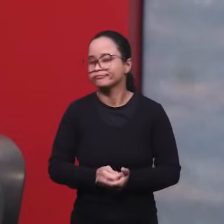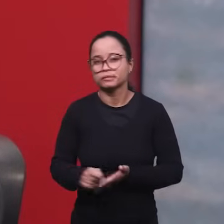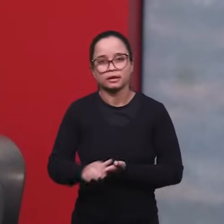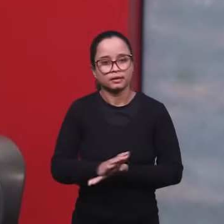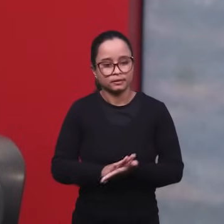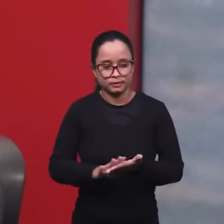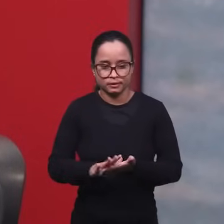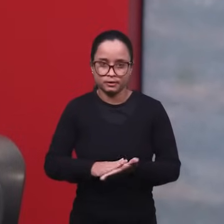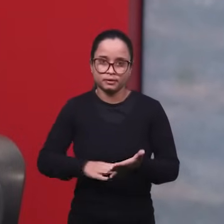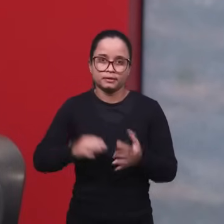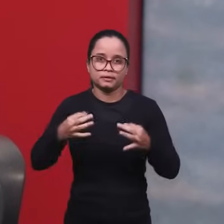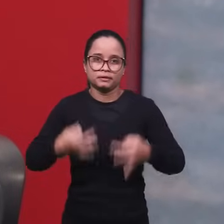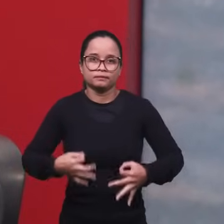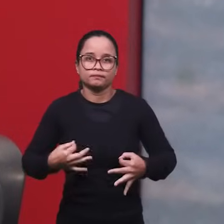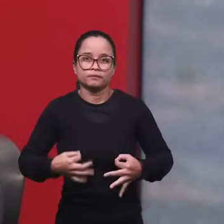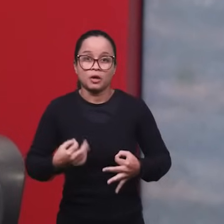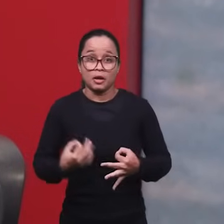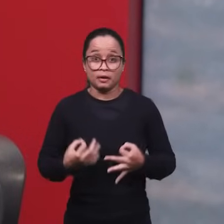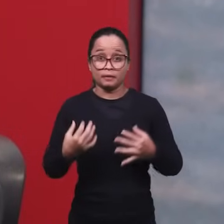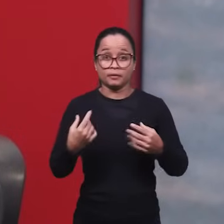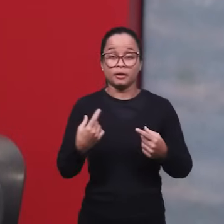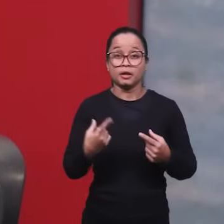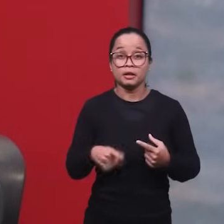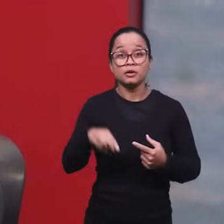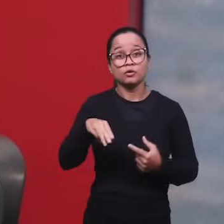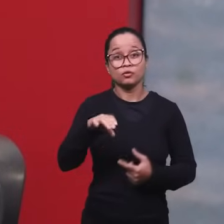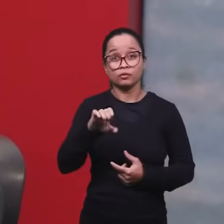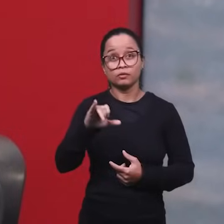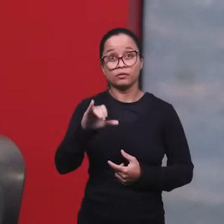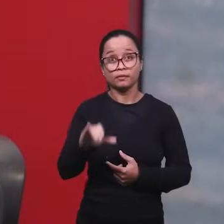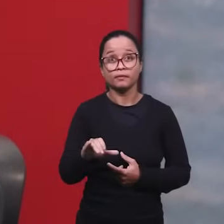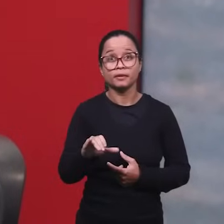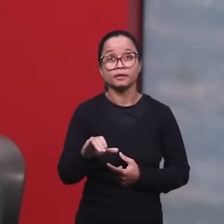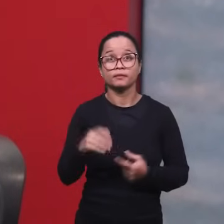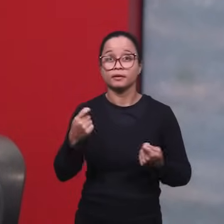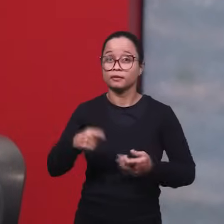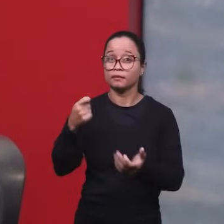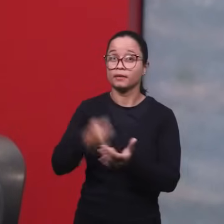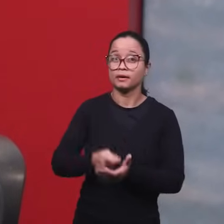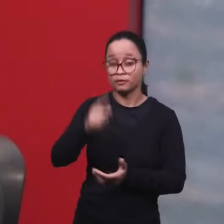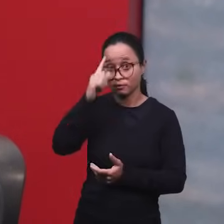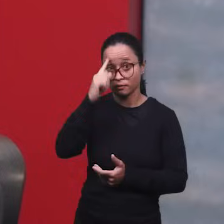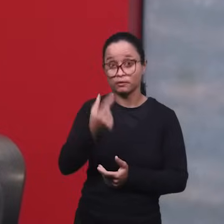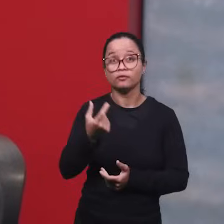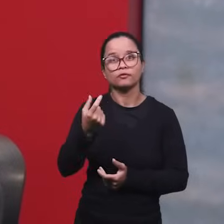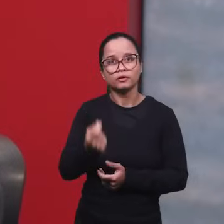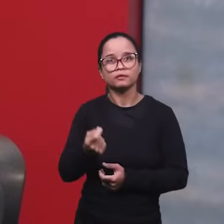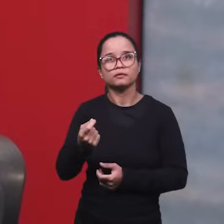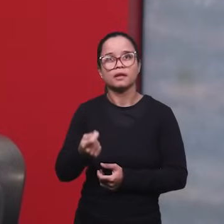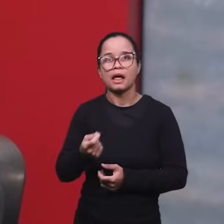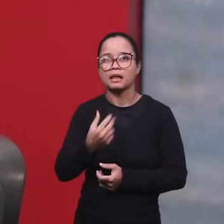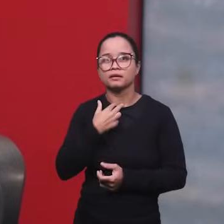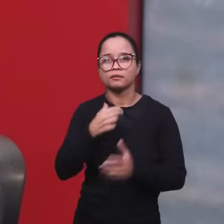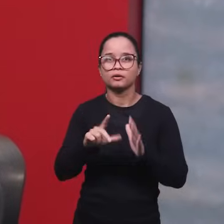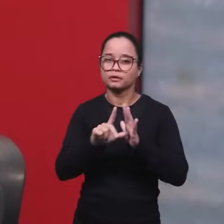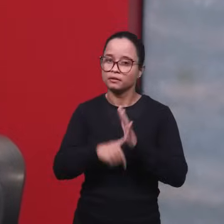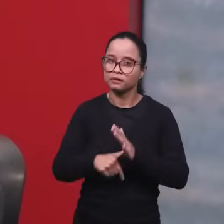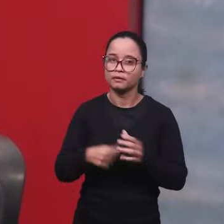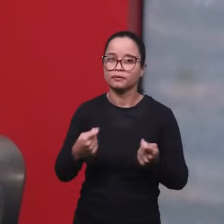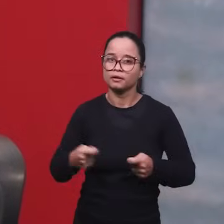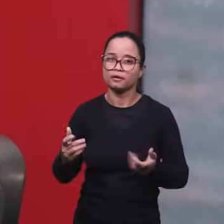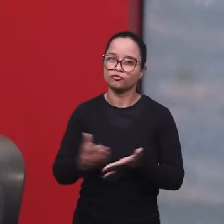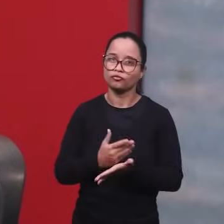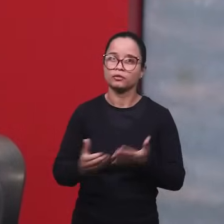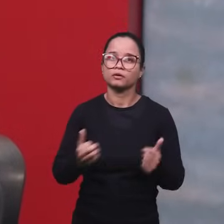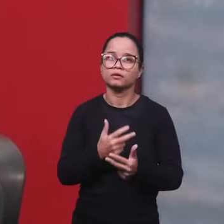suas contribuições em dia. E o MEI precisa pagar a contribuição todo dia 20. E olha, não pode atrasar. Porque senão, se ele precisar de